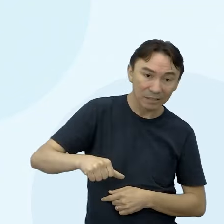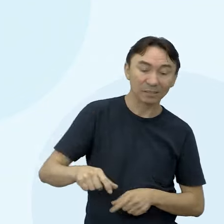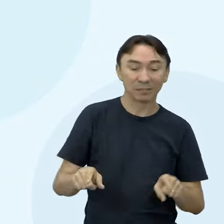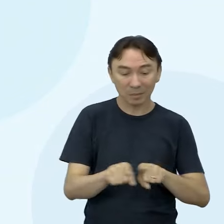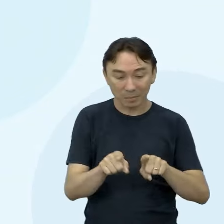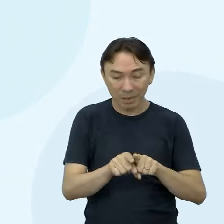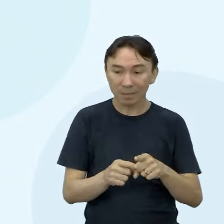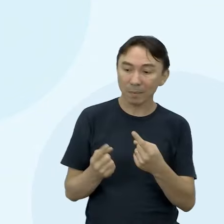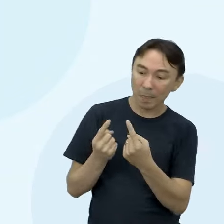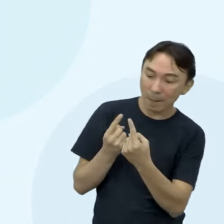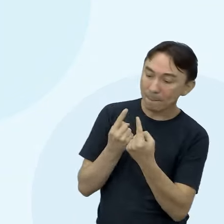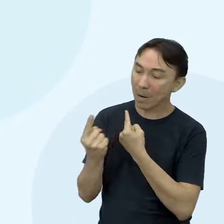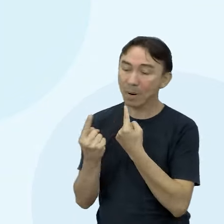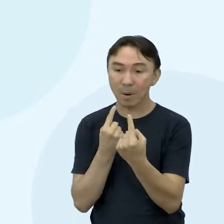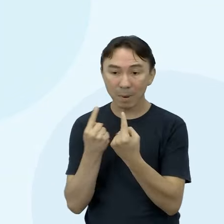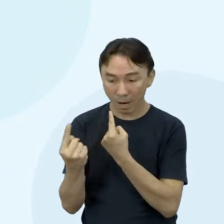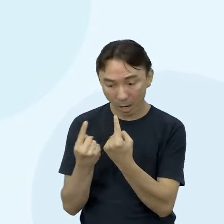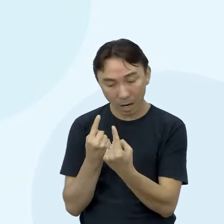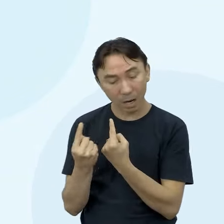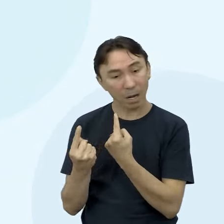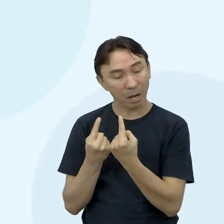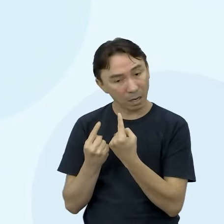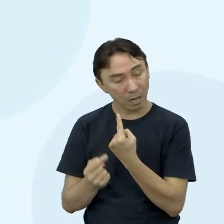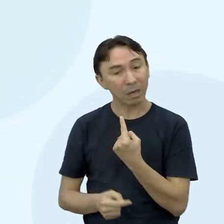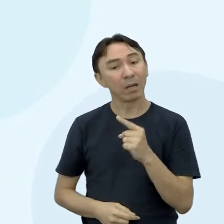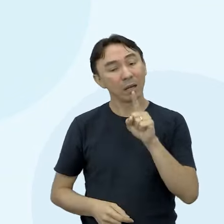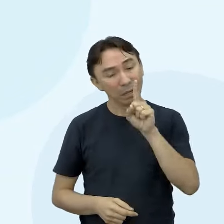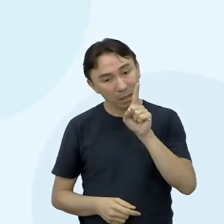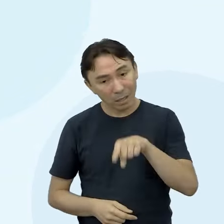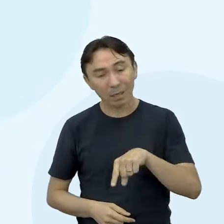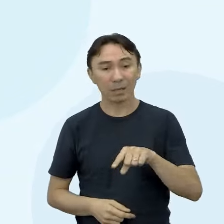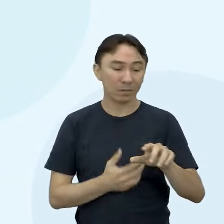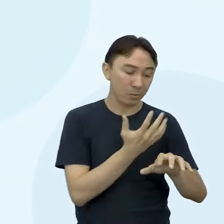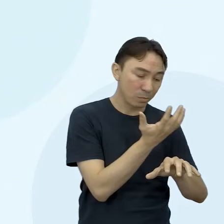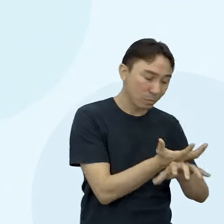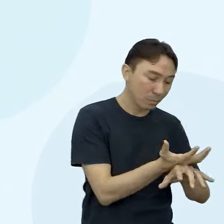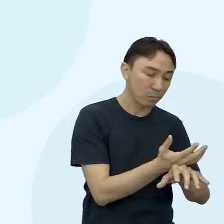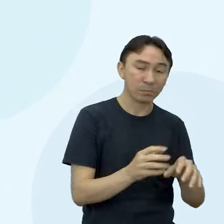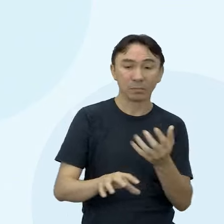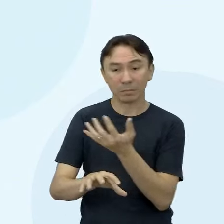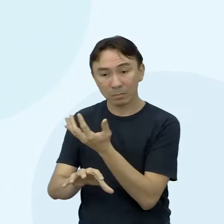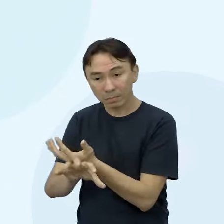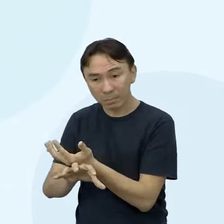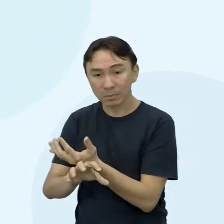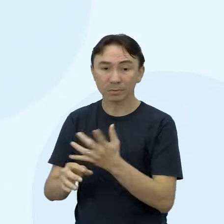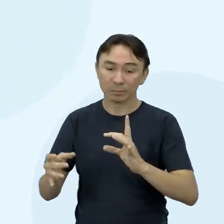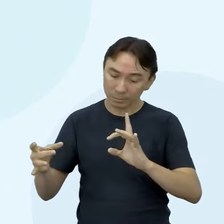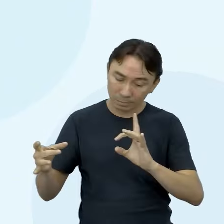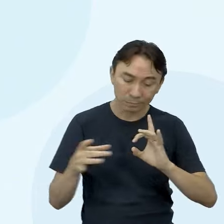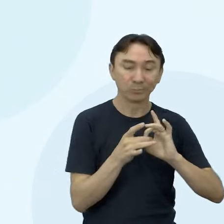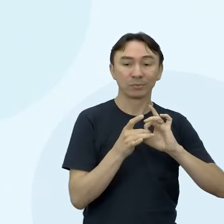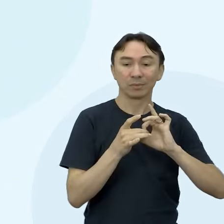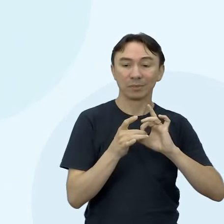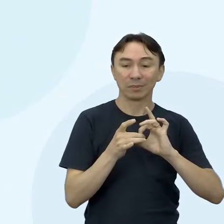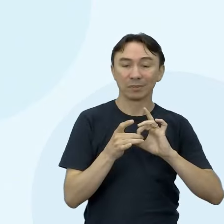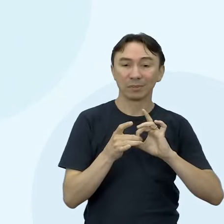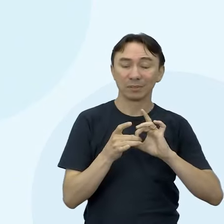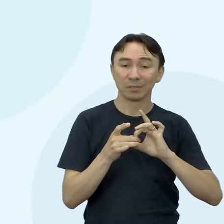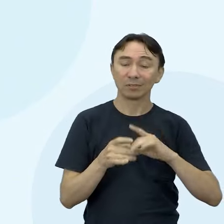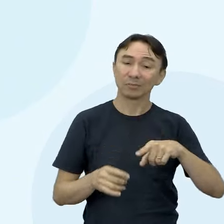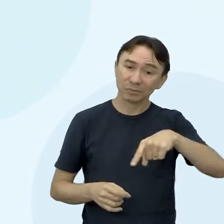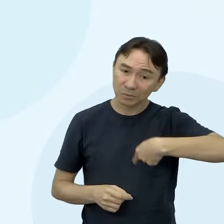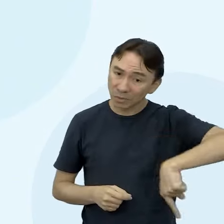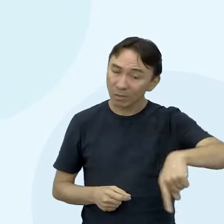discussão, ela é um dos pontos que integram os componentes. E é bom a gente olhar isso, né?